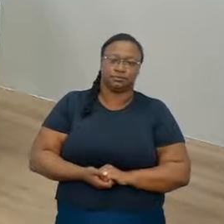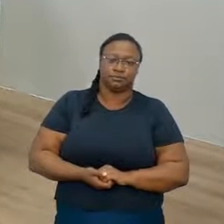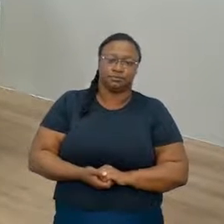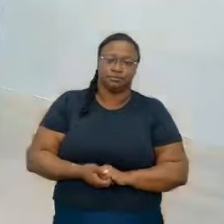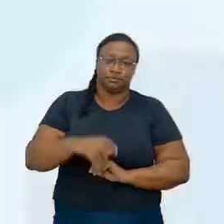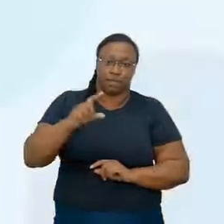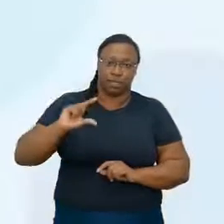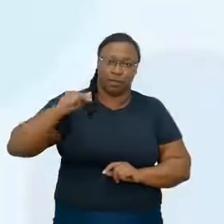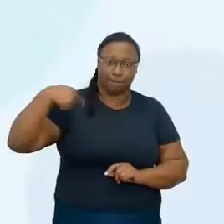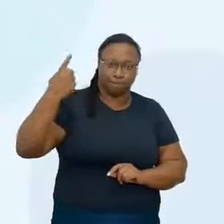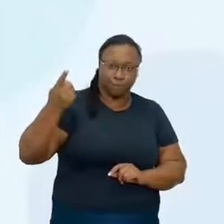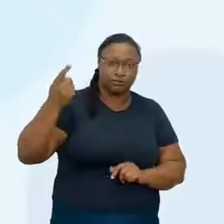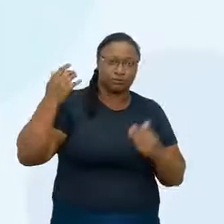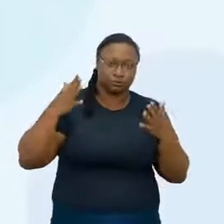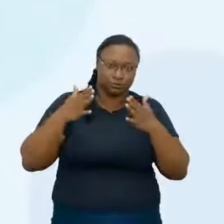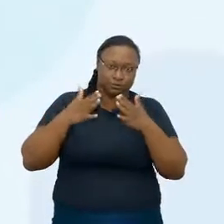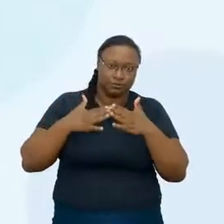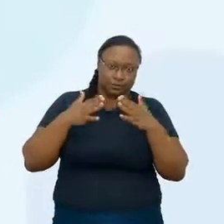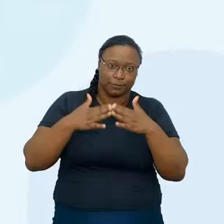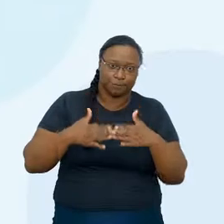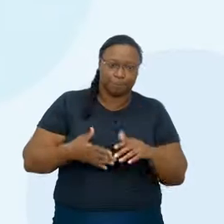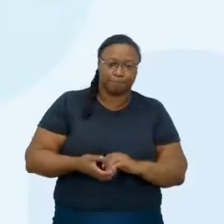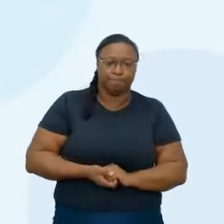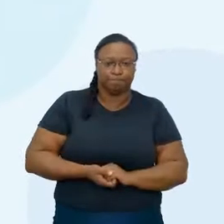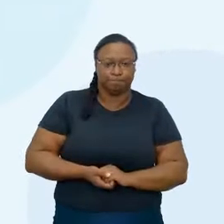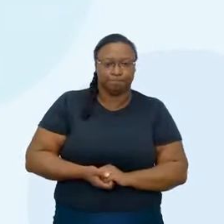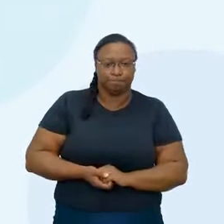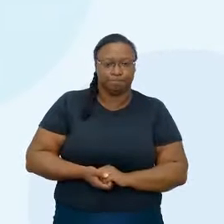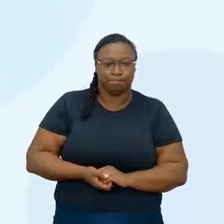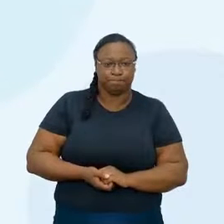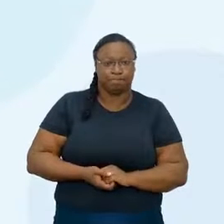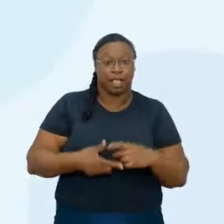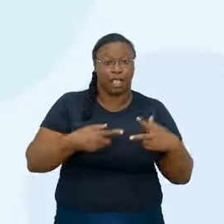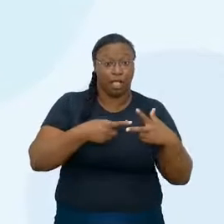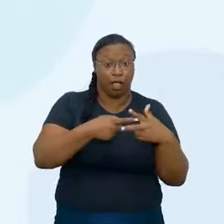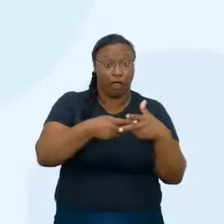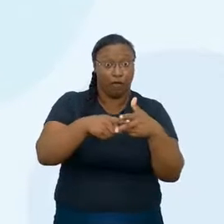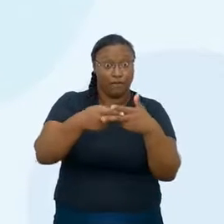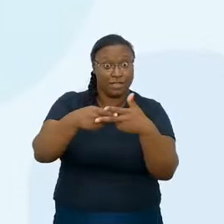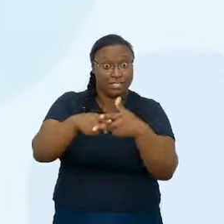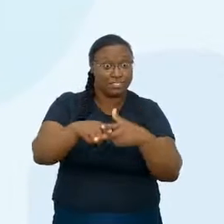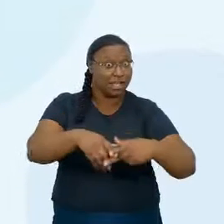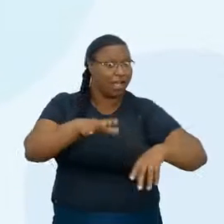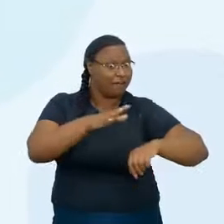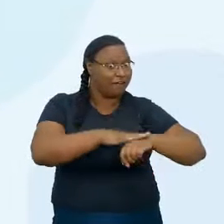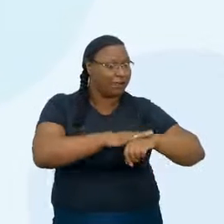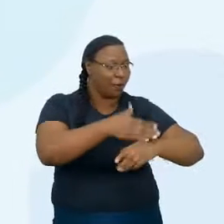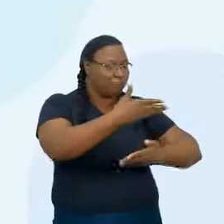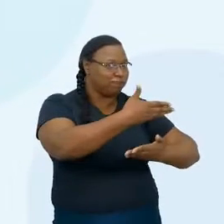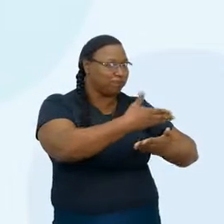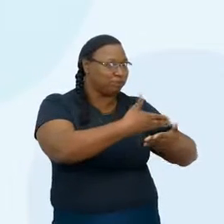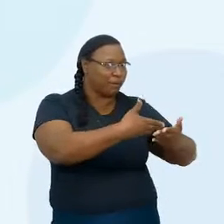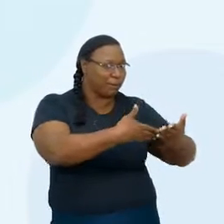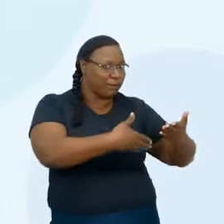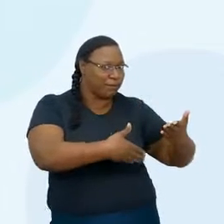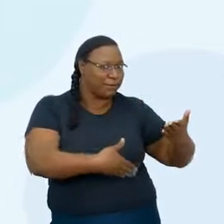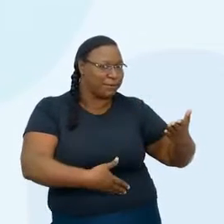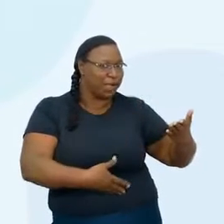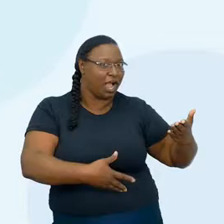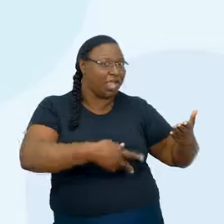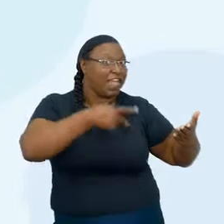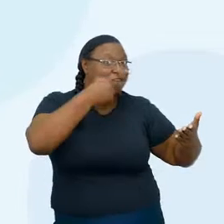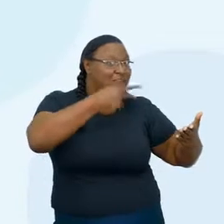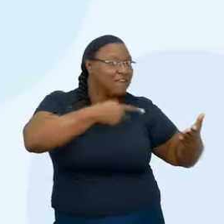O próximo, por favor. A oficina de produção textual e oralidade. Aí a gente já está